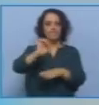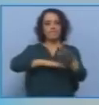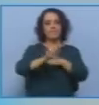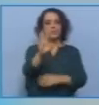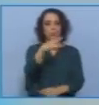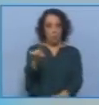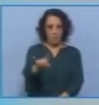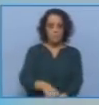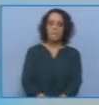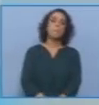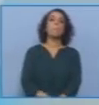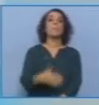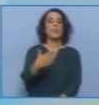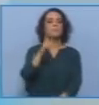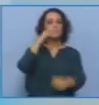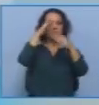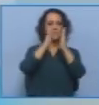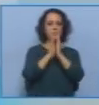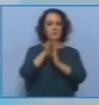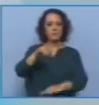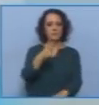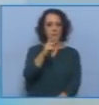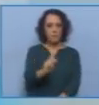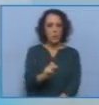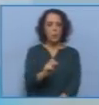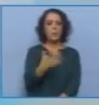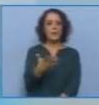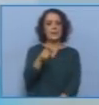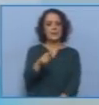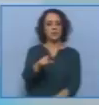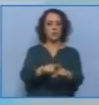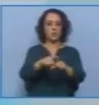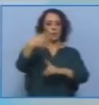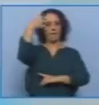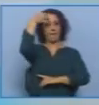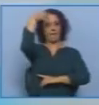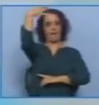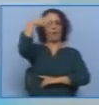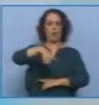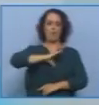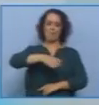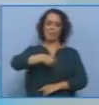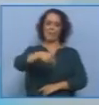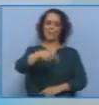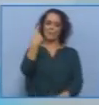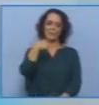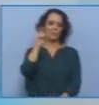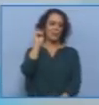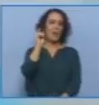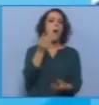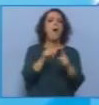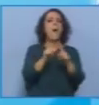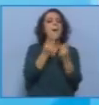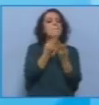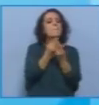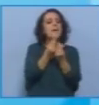precisamente para, Irmã Paula, este reino que não é deste mundo, nem é à maneira deste mundo,